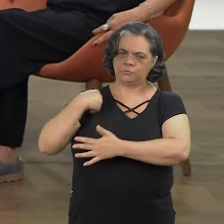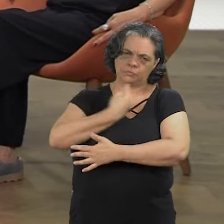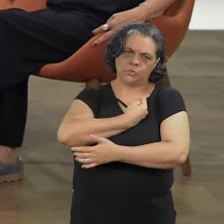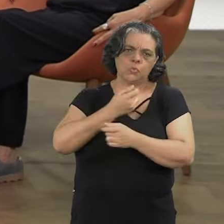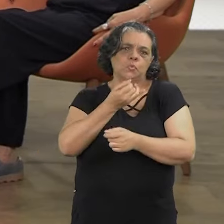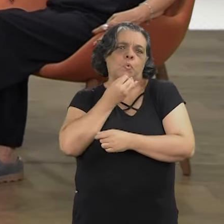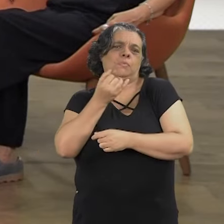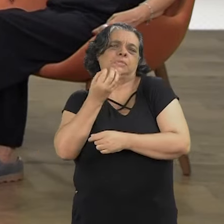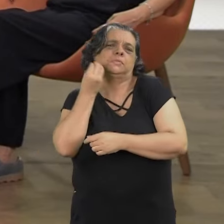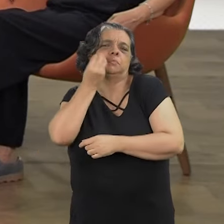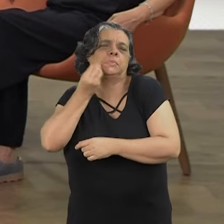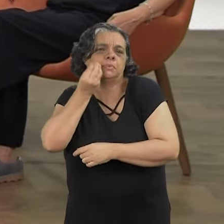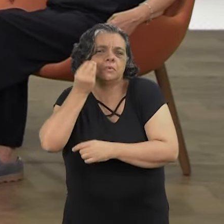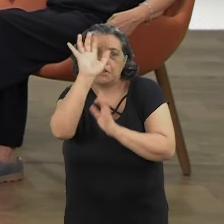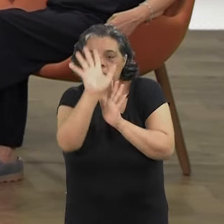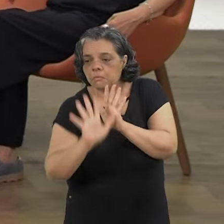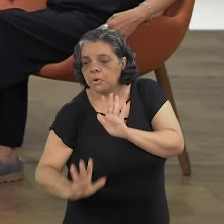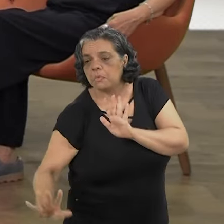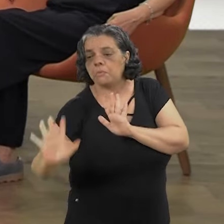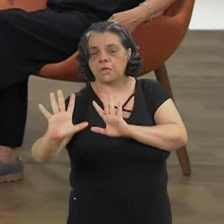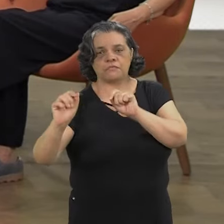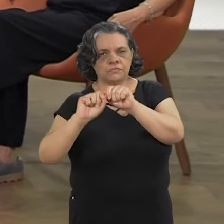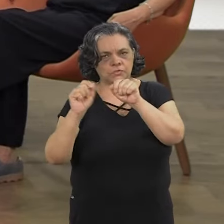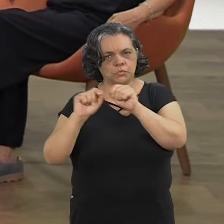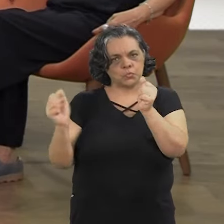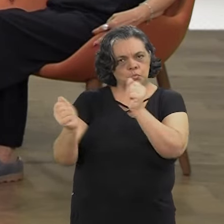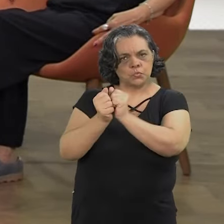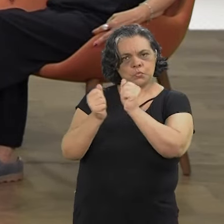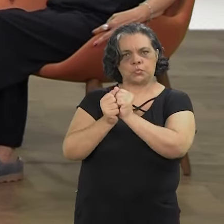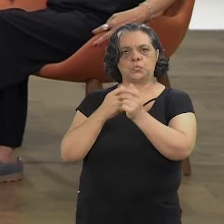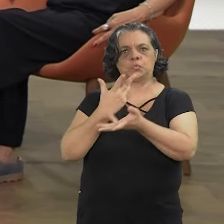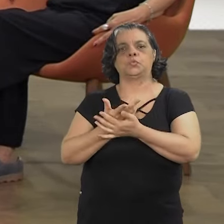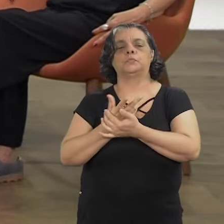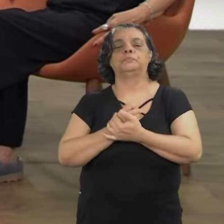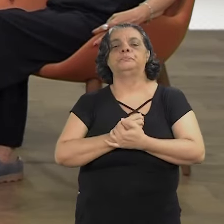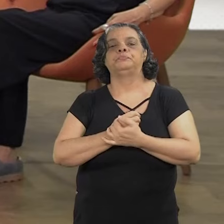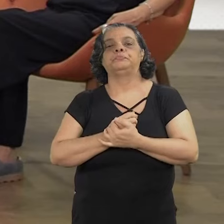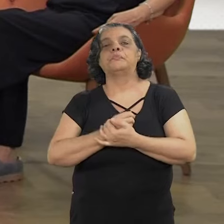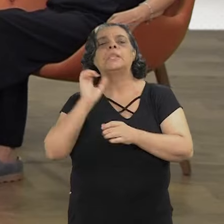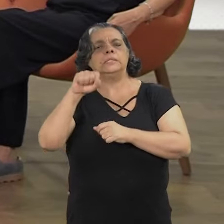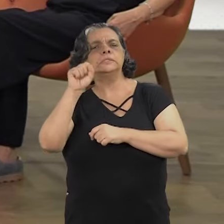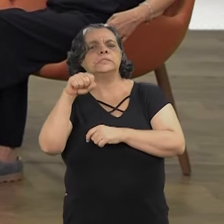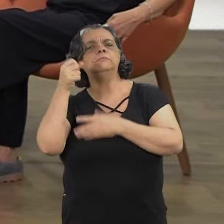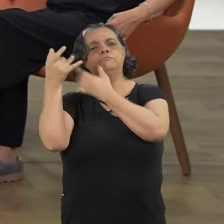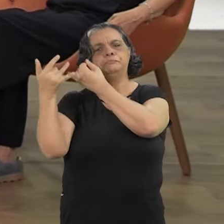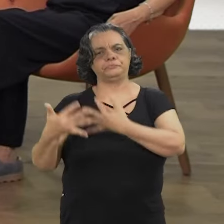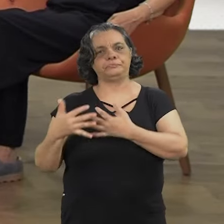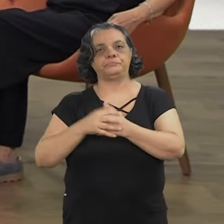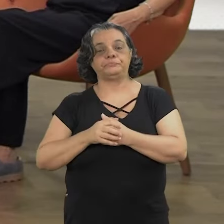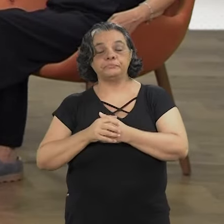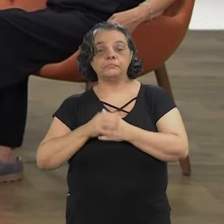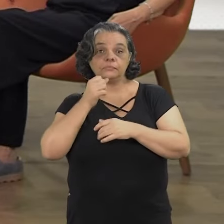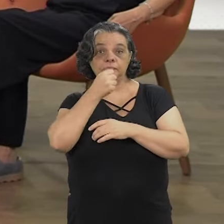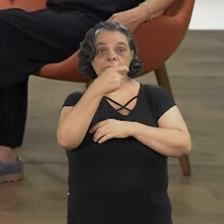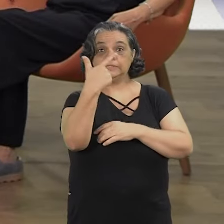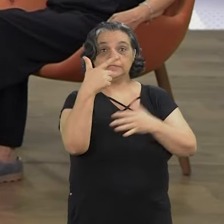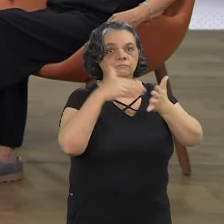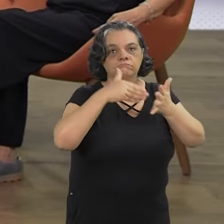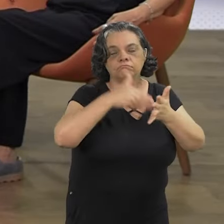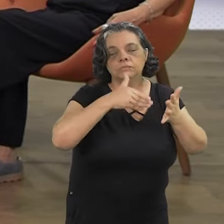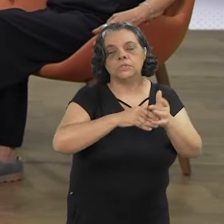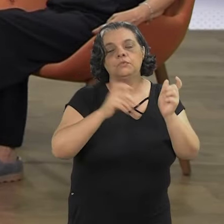com a gente um pouco sobre a experiência desse mapeamento que vocês fizeram junto com a repórter sem fronteiras também não foi isso isso a repórter